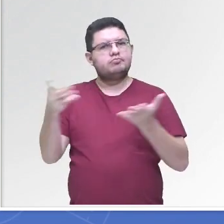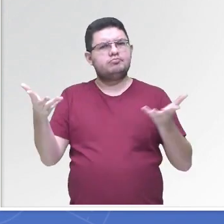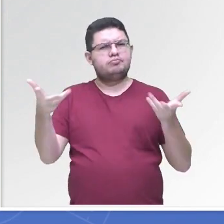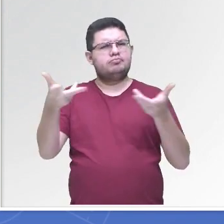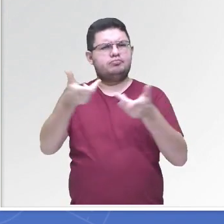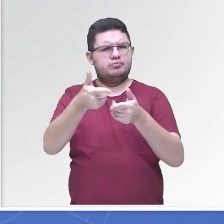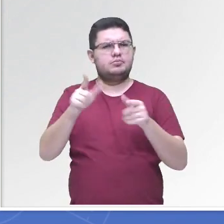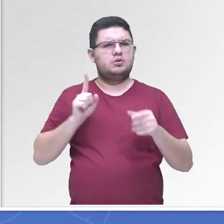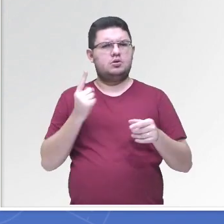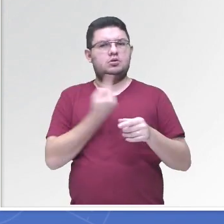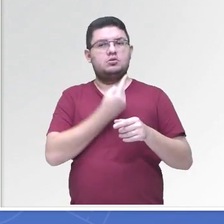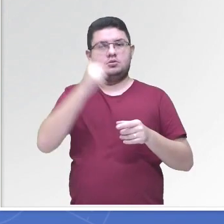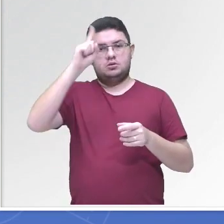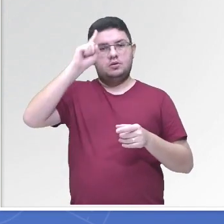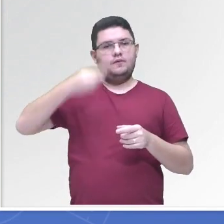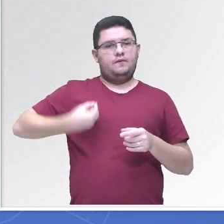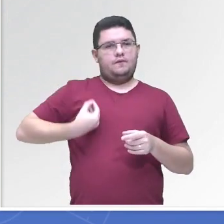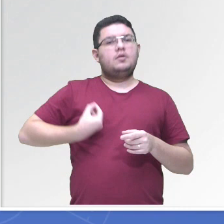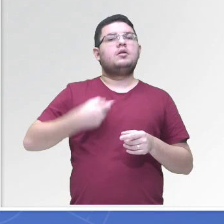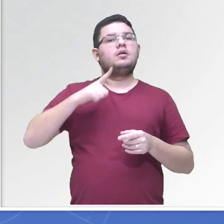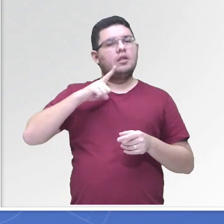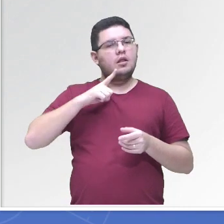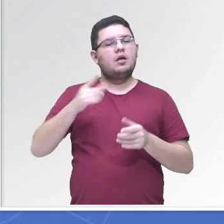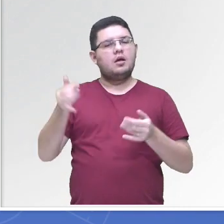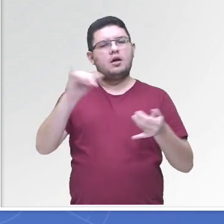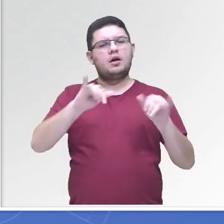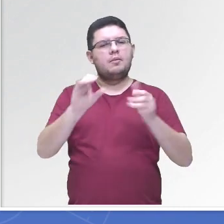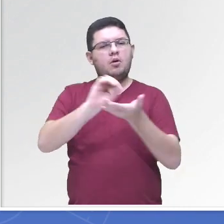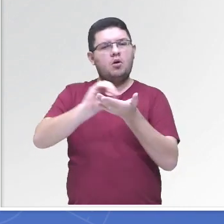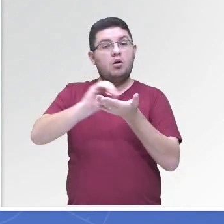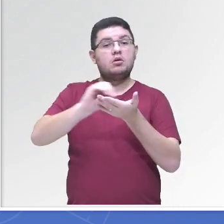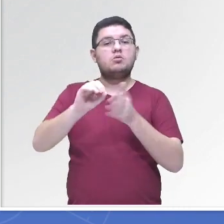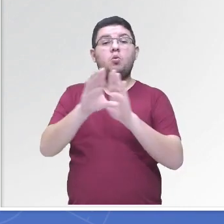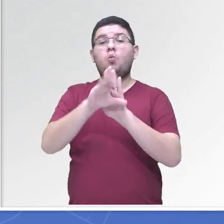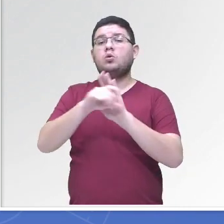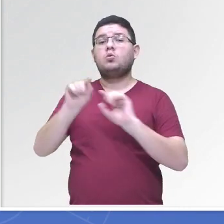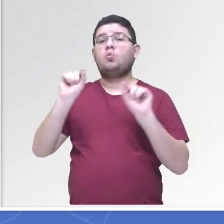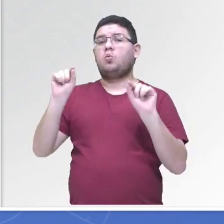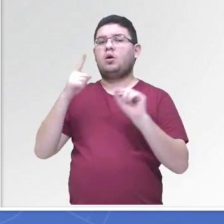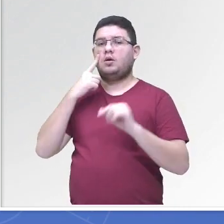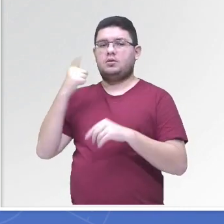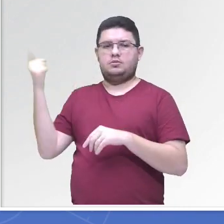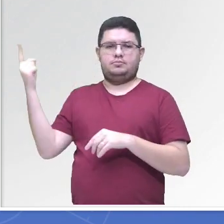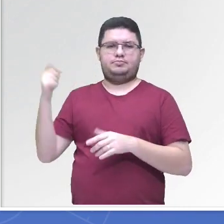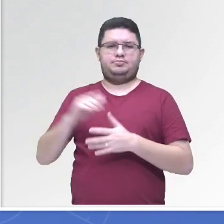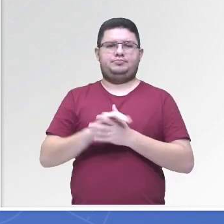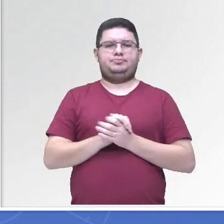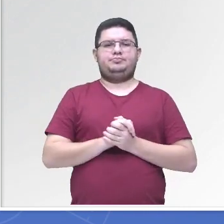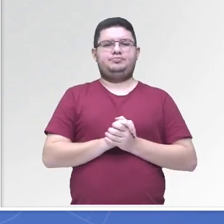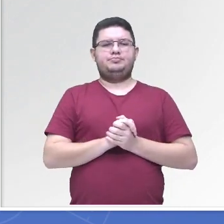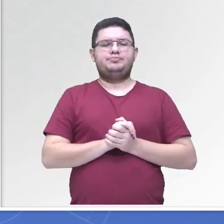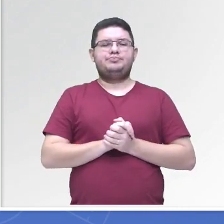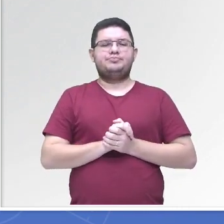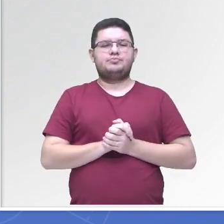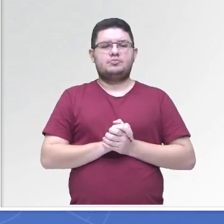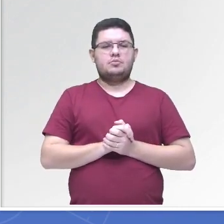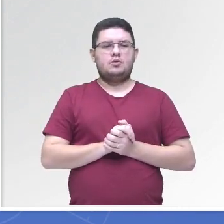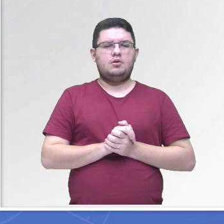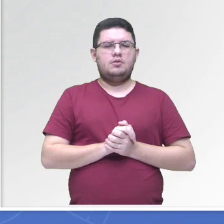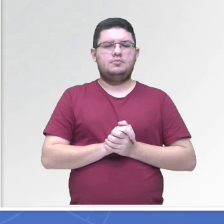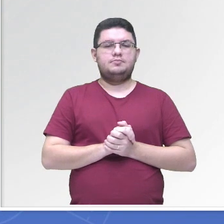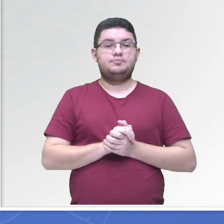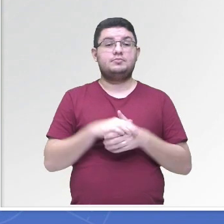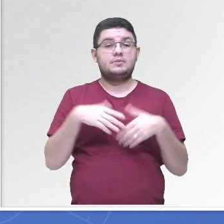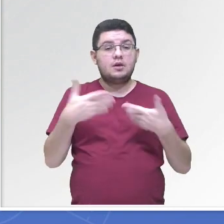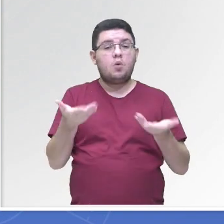Então vamos dar uma olhadinha aí nesse conceito da química orgânica. Então, a química orgânica é o ramo da química